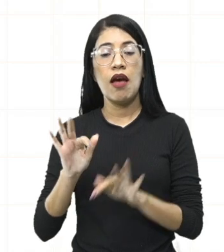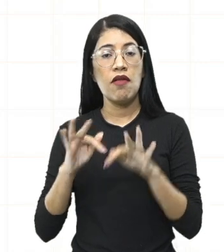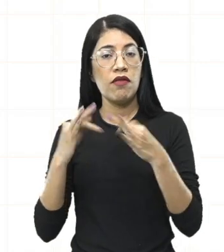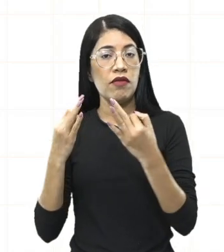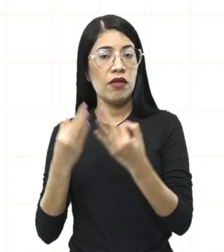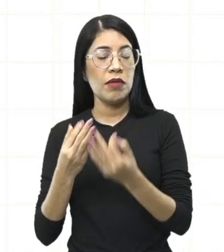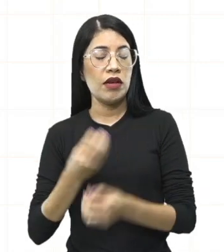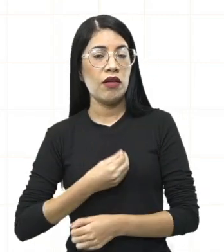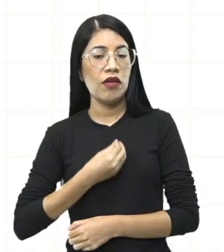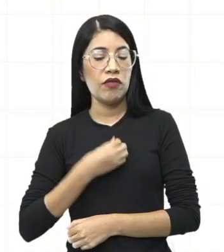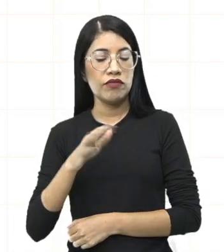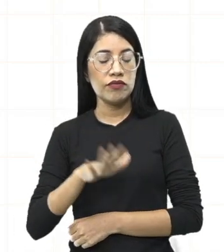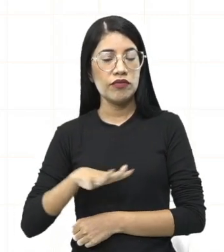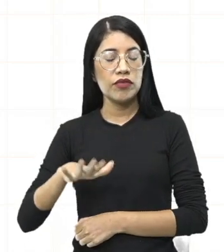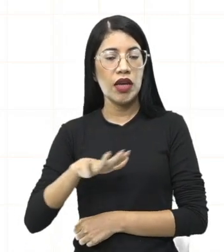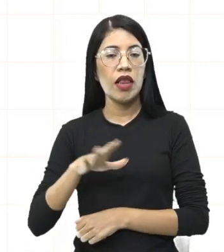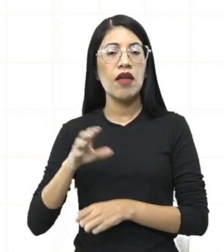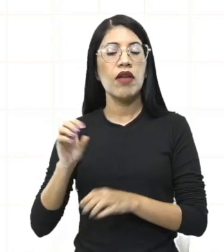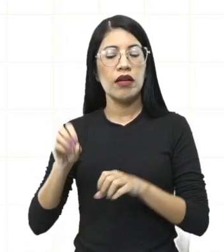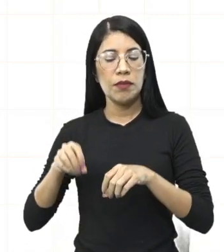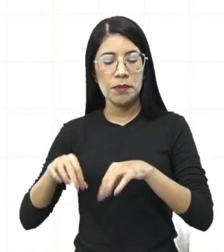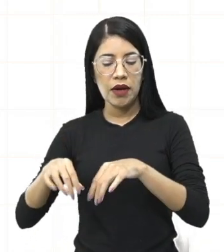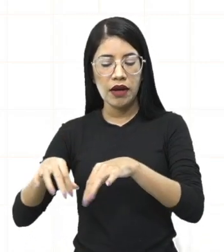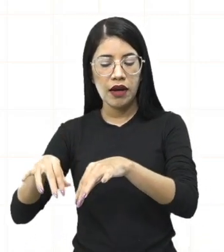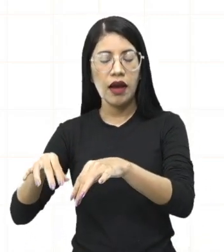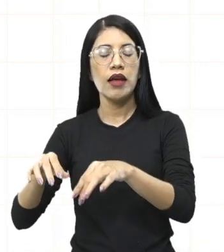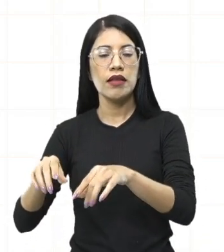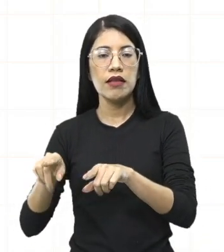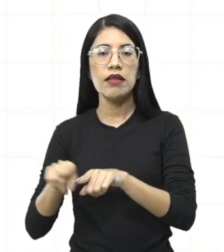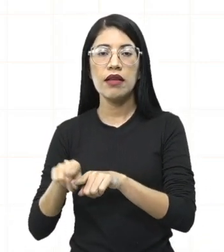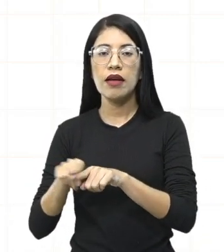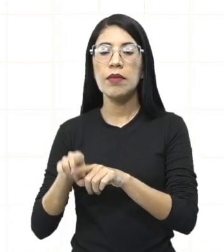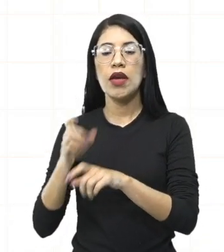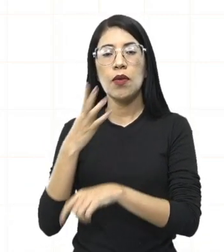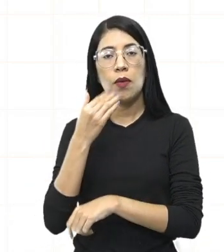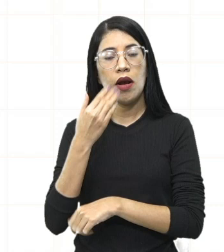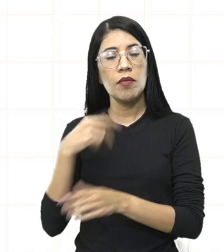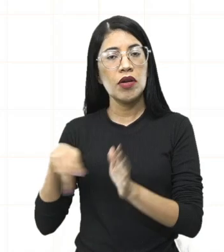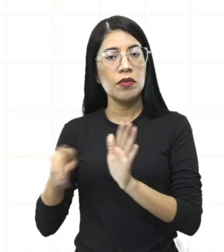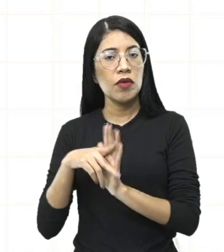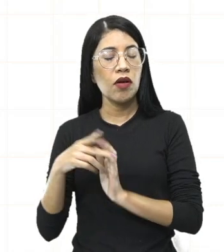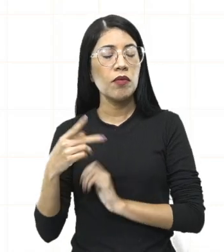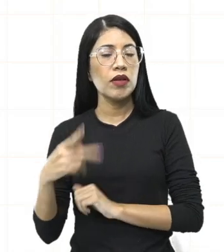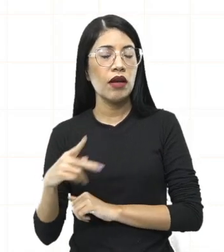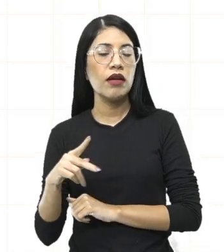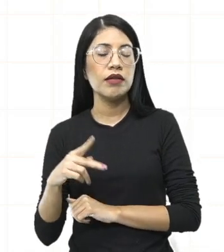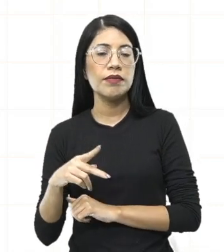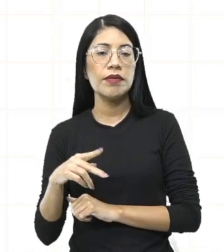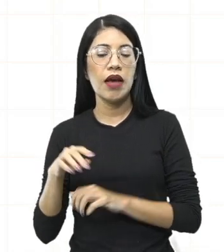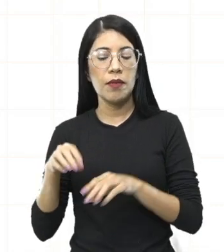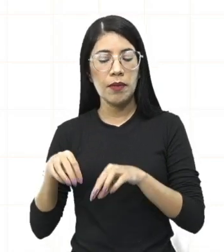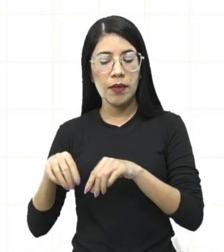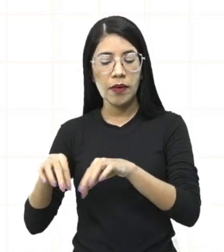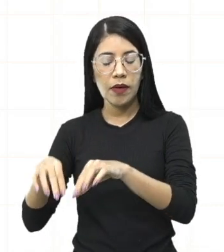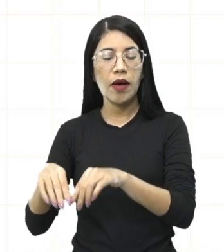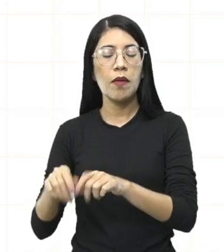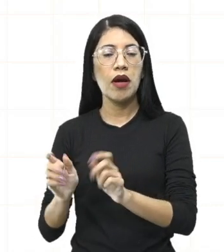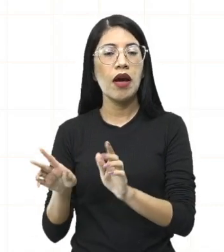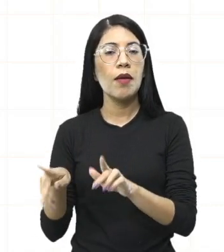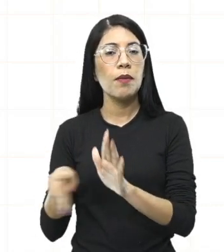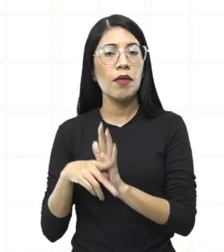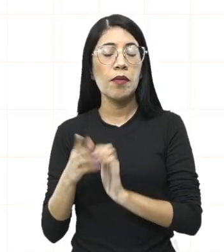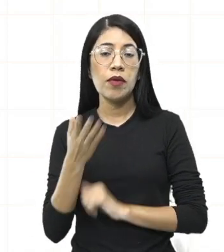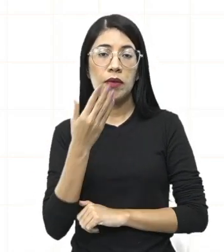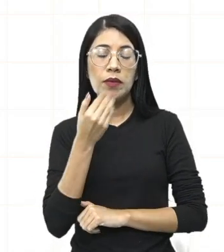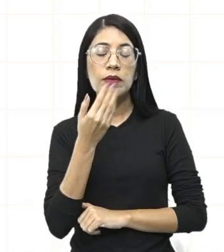família ela vai ali plantar, ela vai cultivar um determinado alimento, né, para a sua